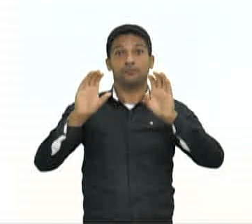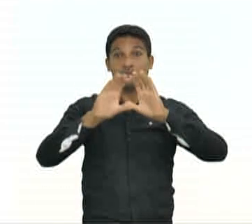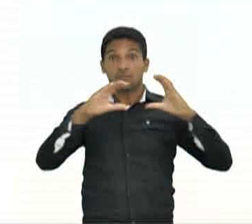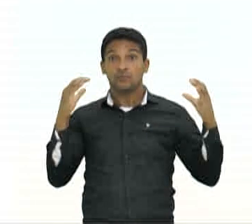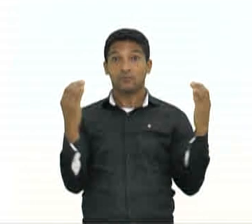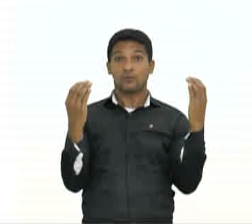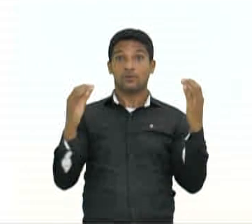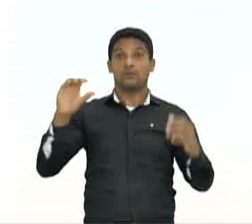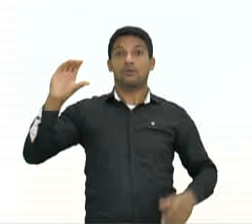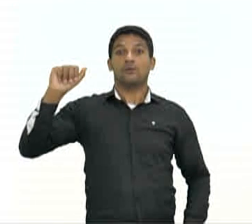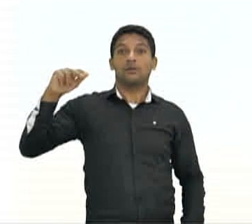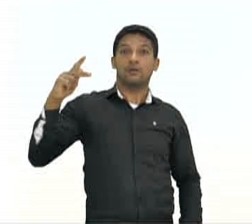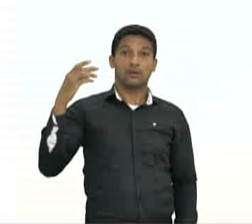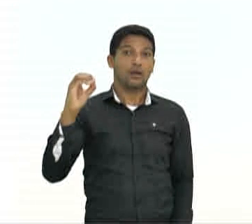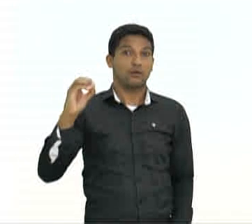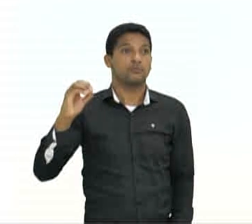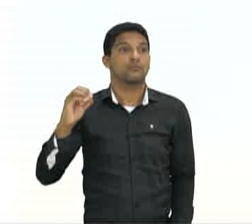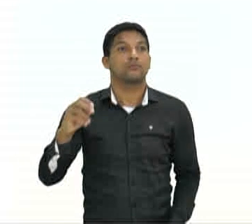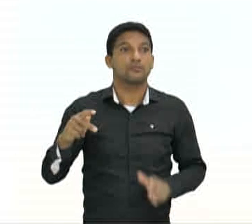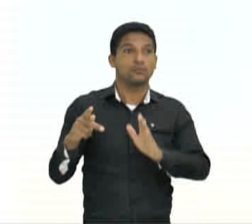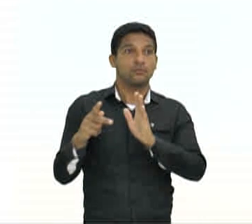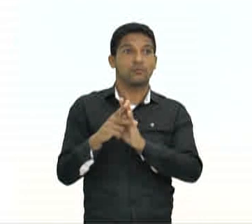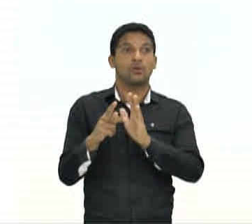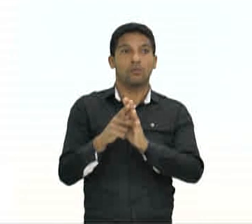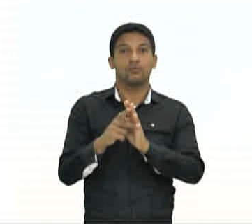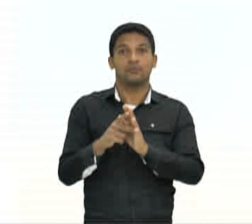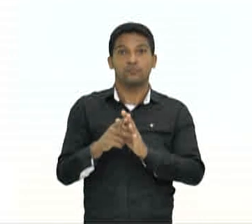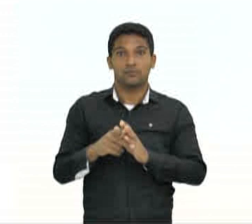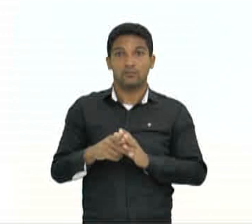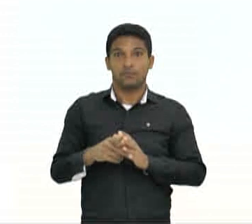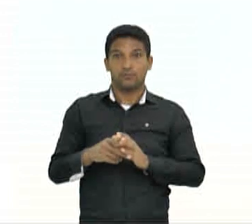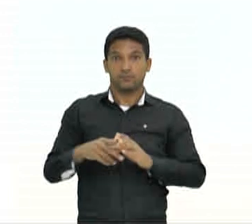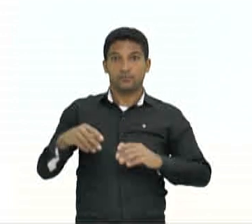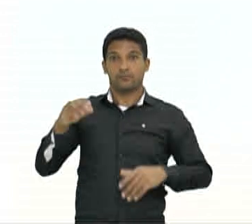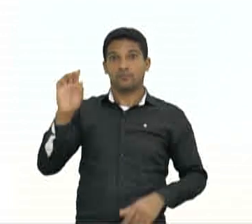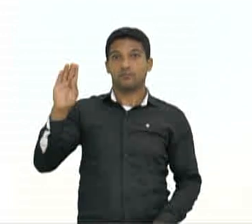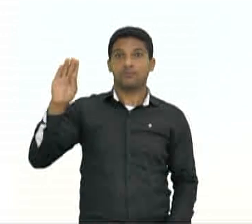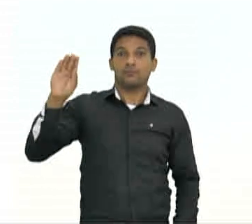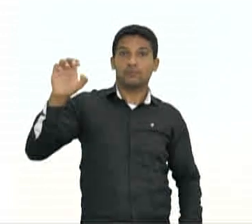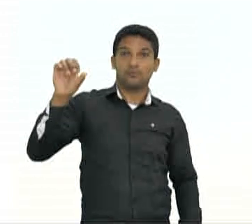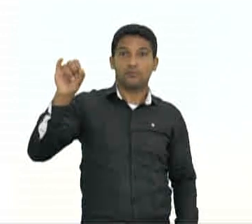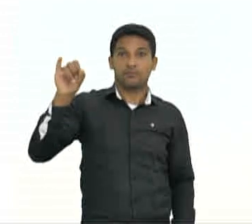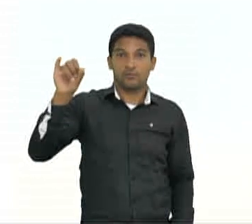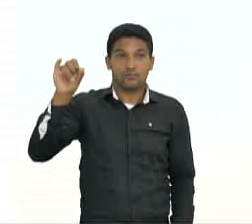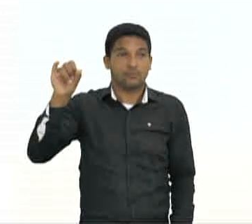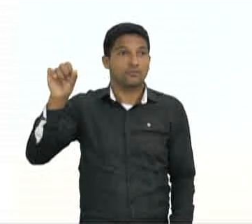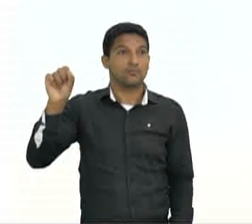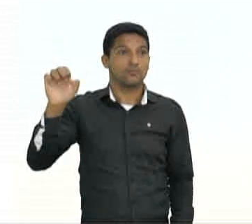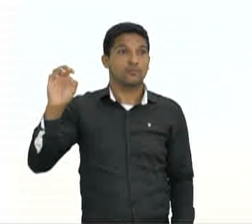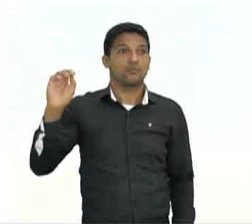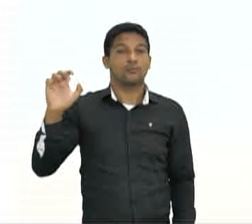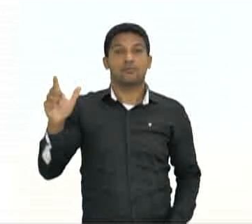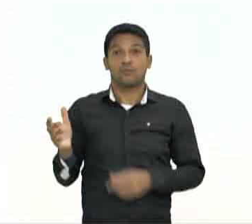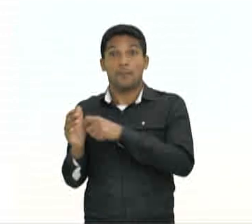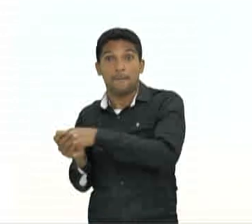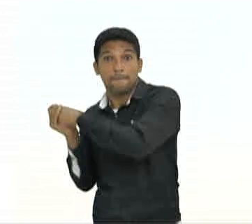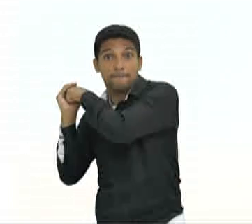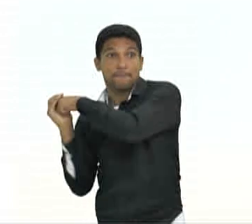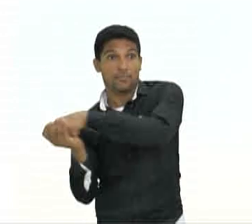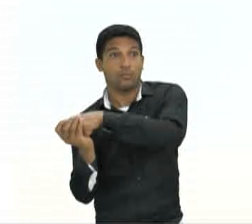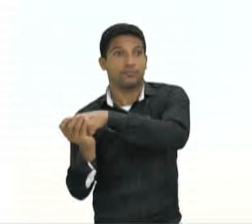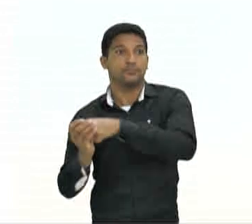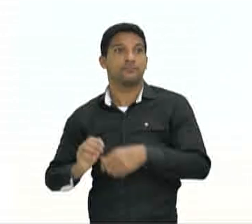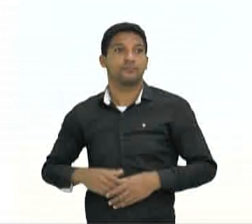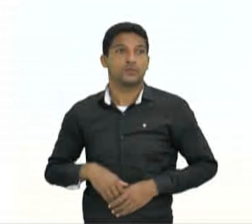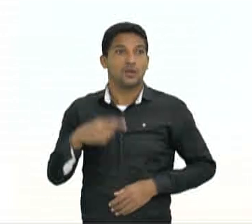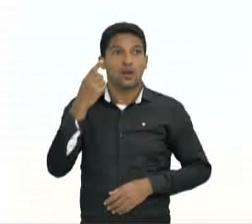toda a parte do campo de beisebol, né? Então, aqui a parte de infield eles chamam de diamante, pode ver que ele